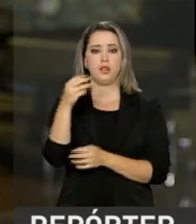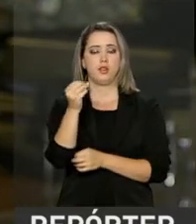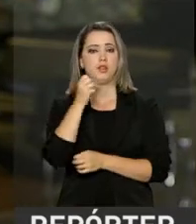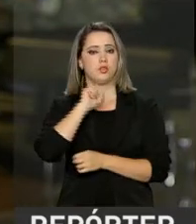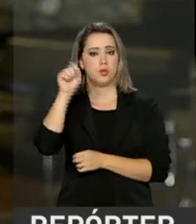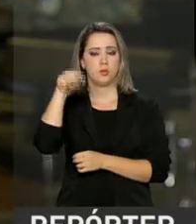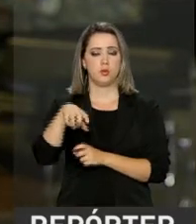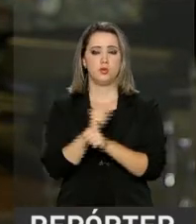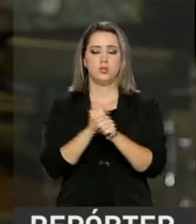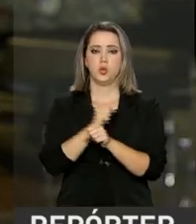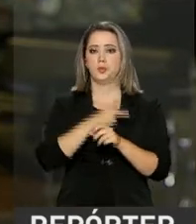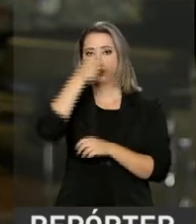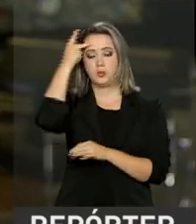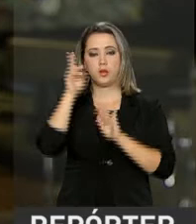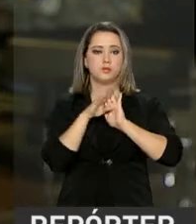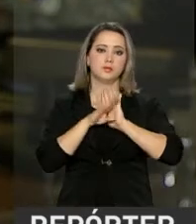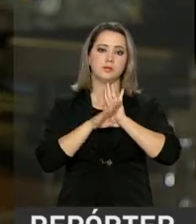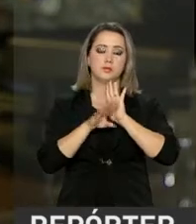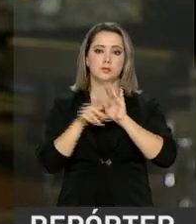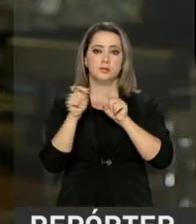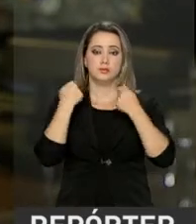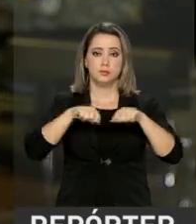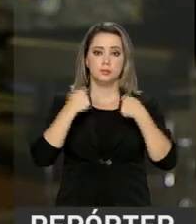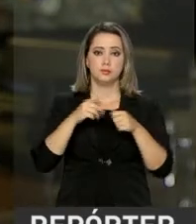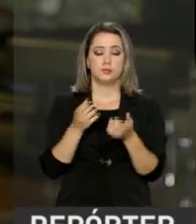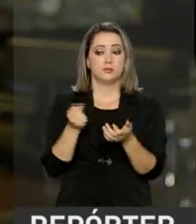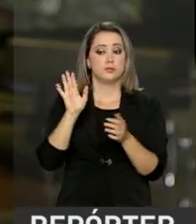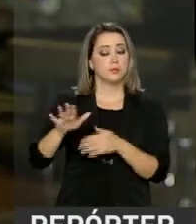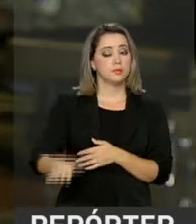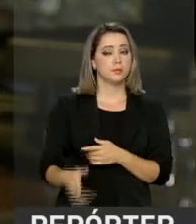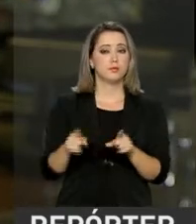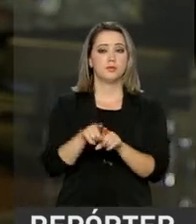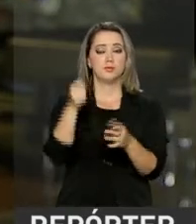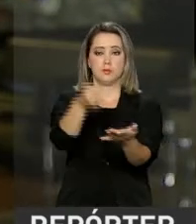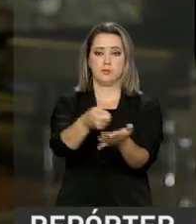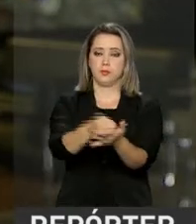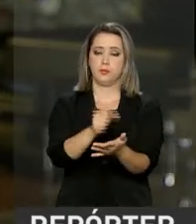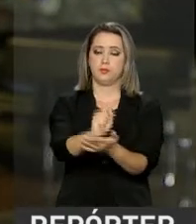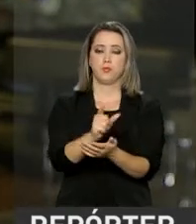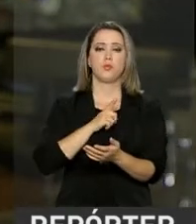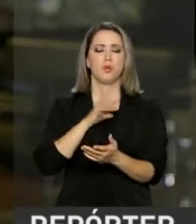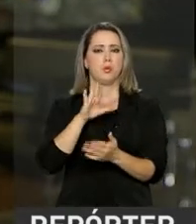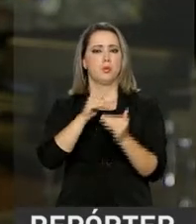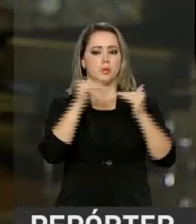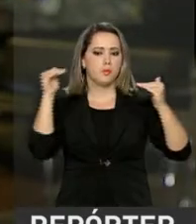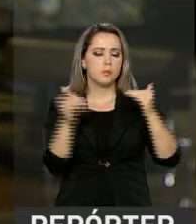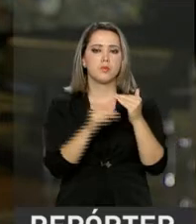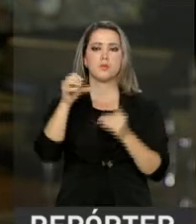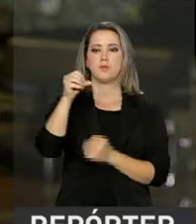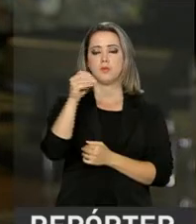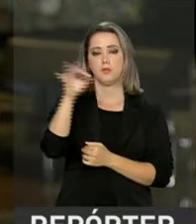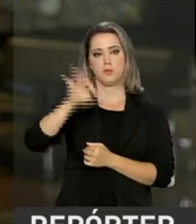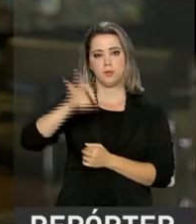que aderir ao programa terá oportunidade de descontos no pagamento à vista será possível abater 90% dos